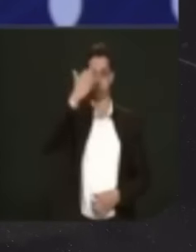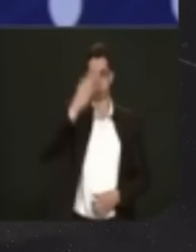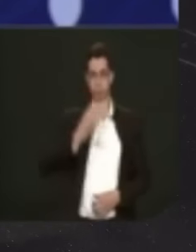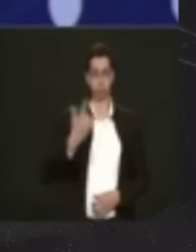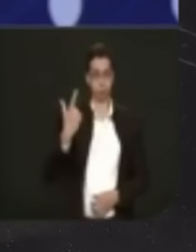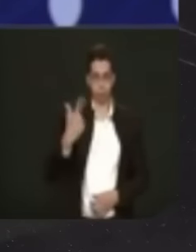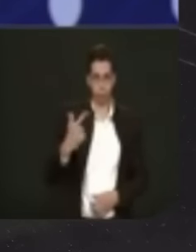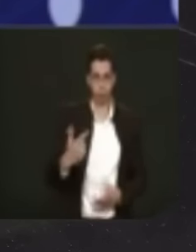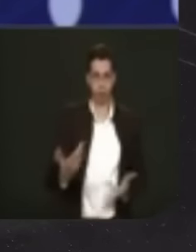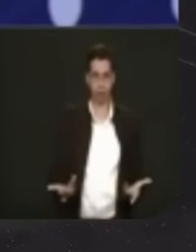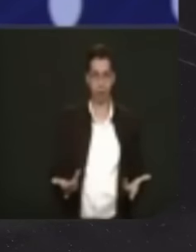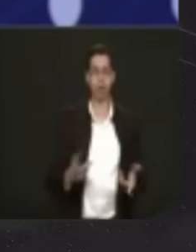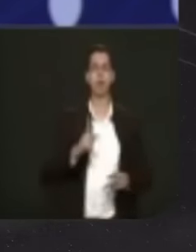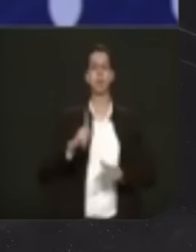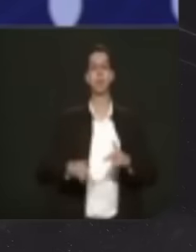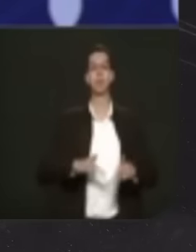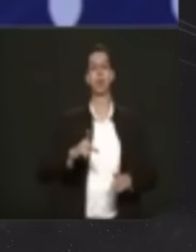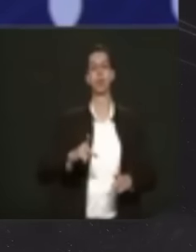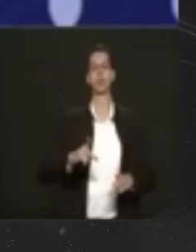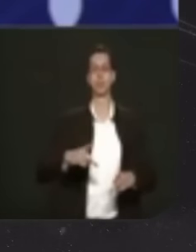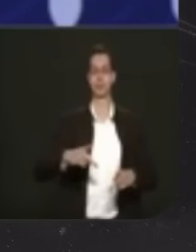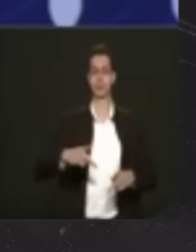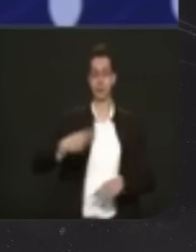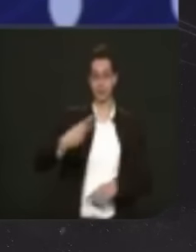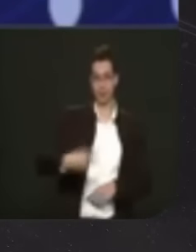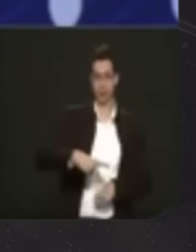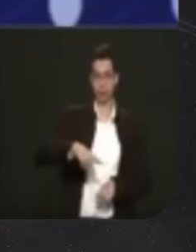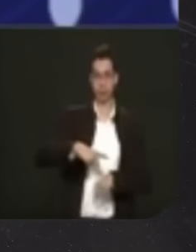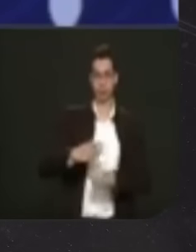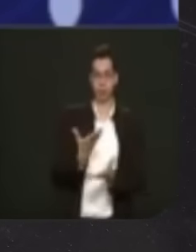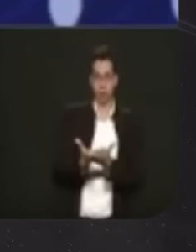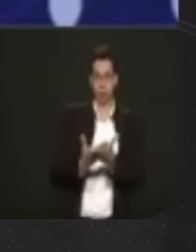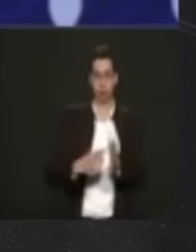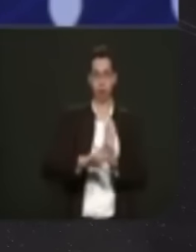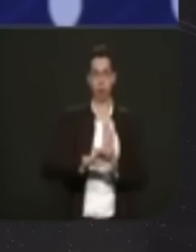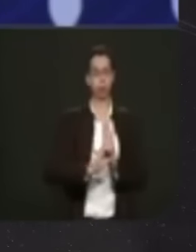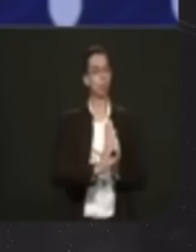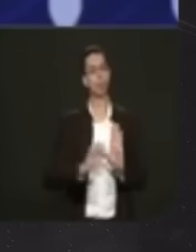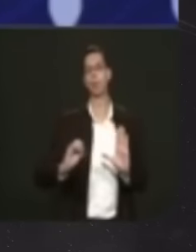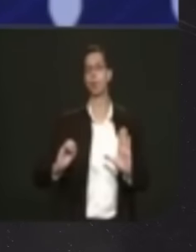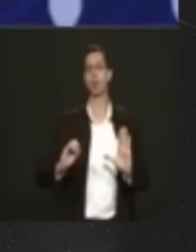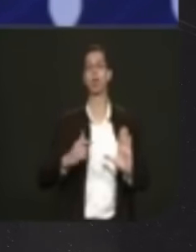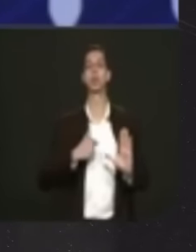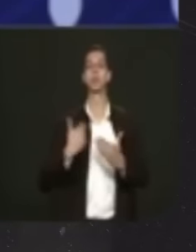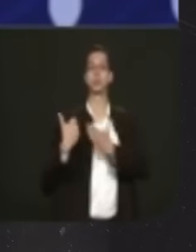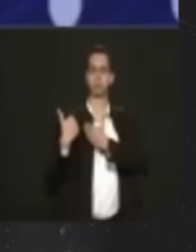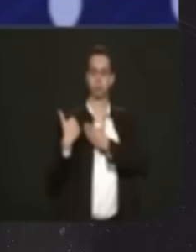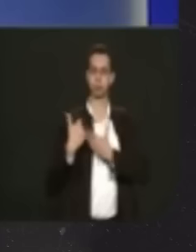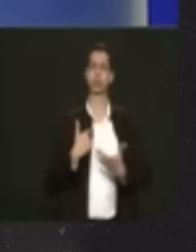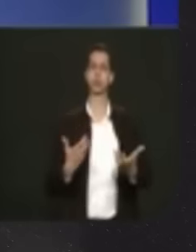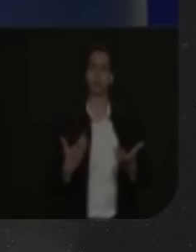leis nosso povo não estuda leis a gente precisa ter essa aplicação e eu tenho esse compromisso de